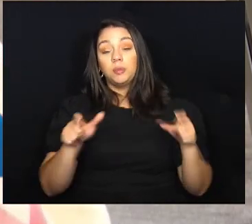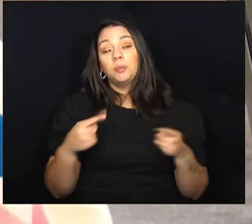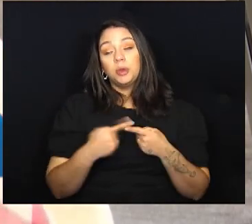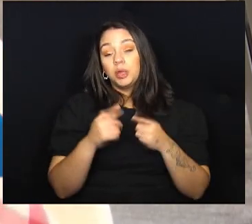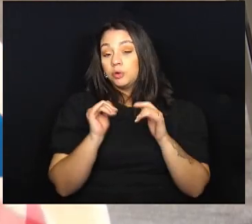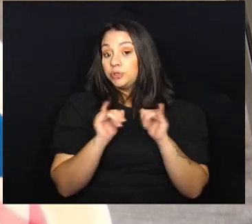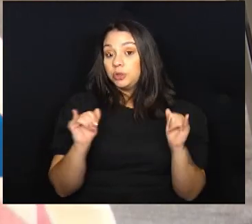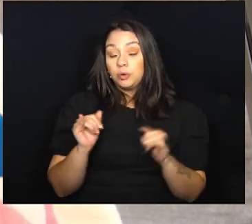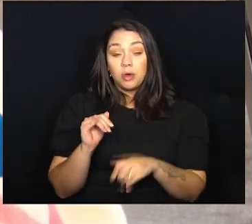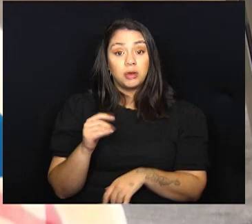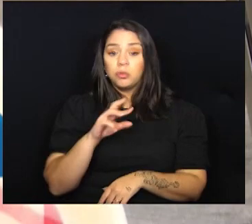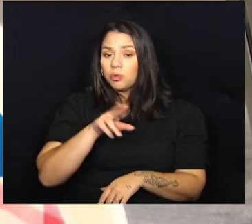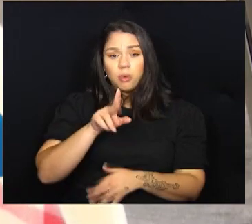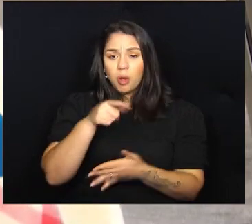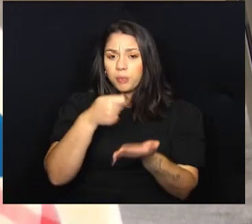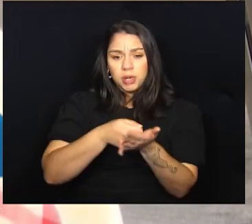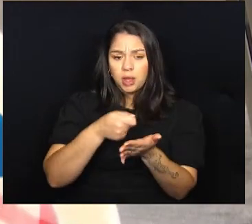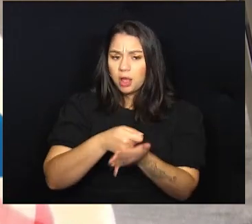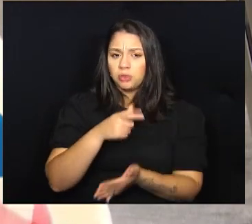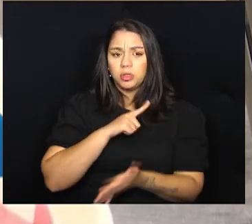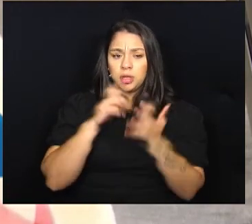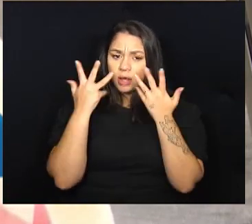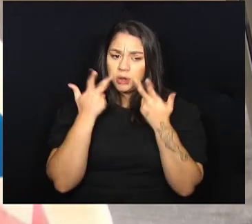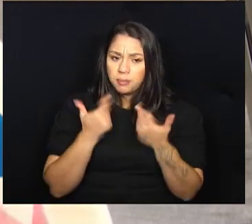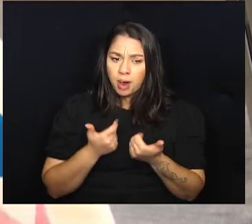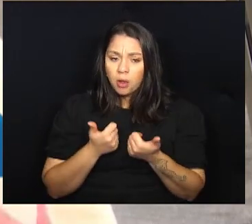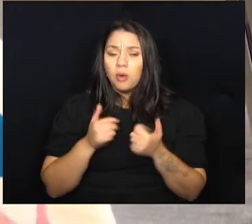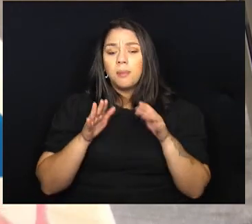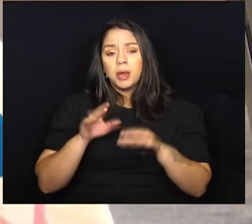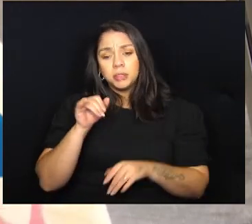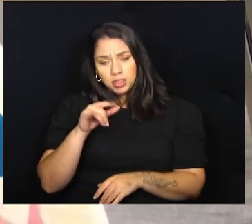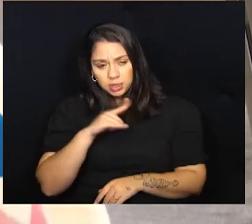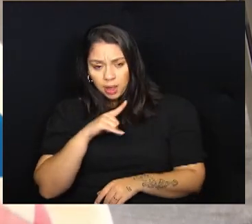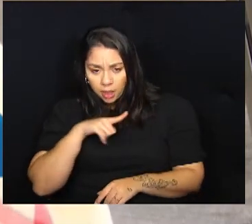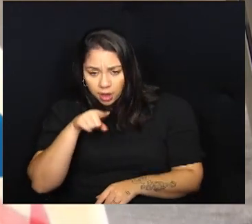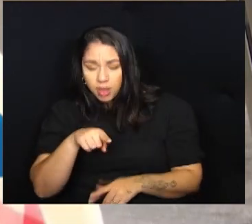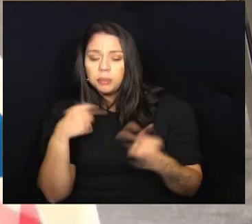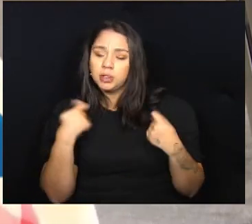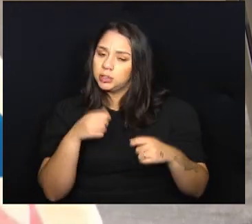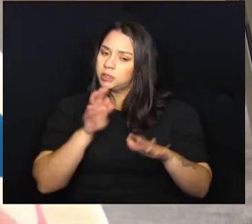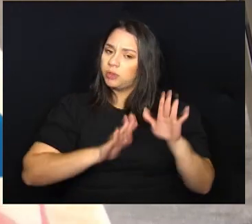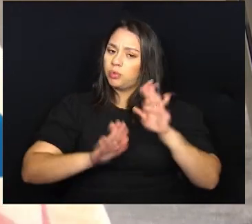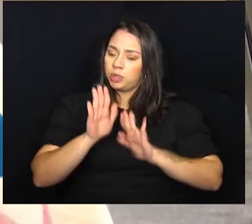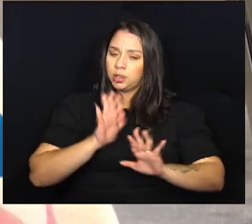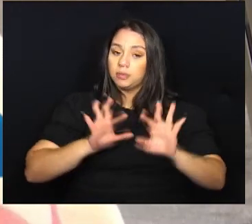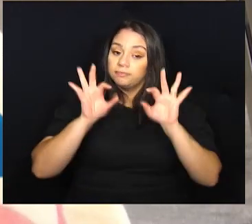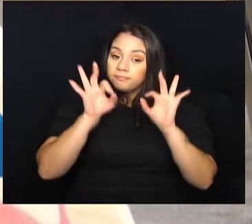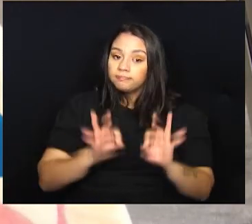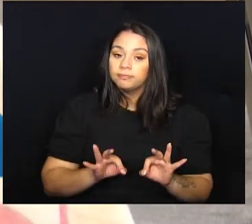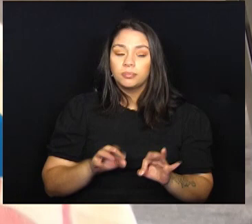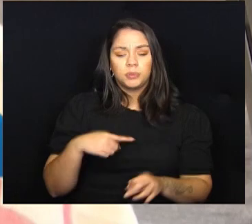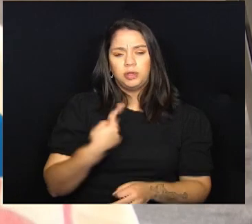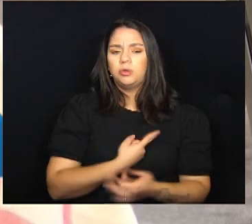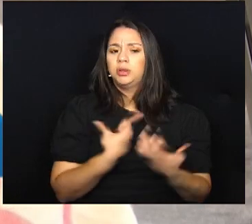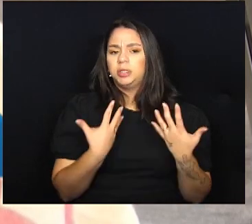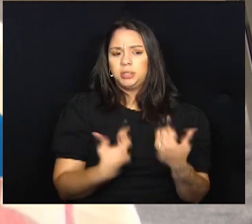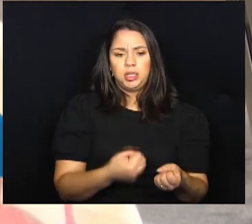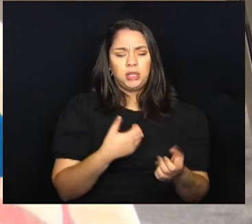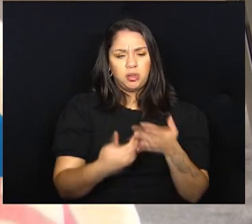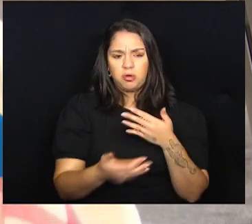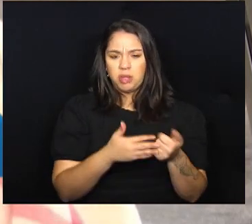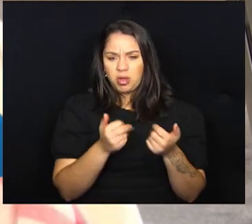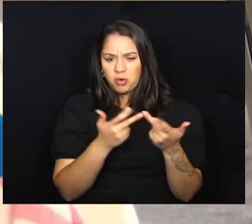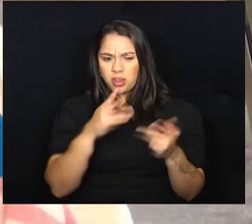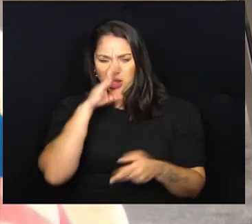é obrigado a ter animal, mas se tem que cuidar de forma adequada e não é possível que a gente admita qualquer tipo de crueldade,